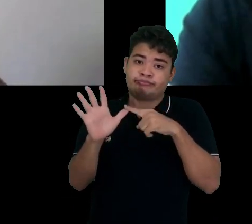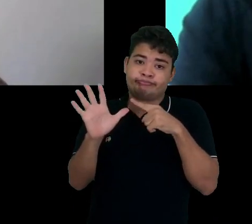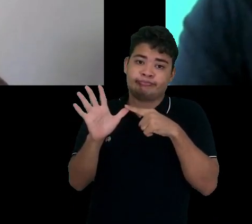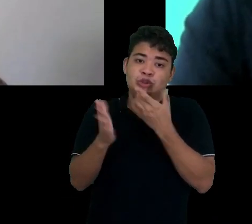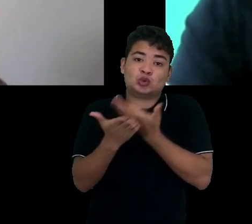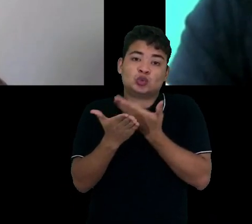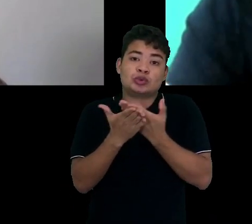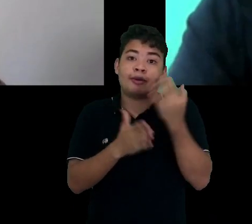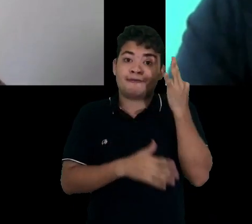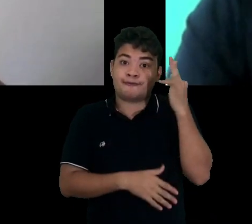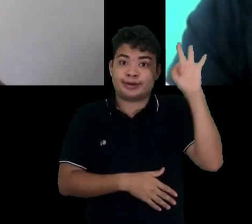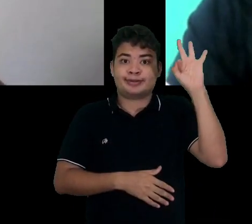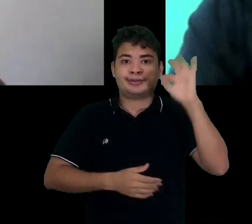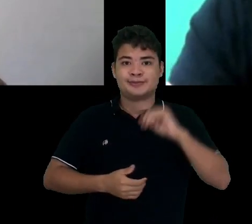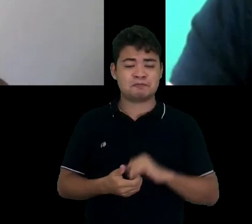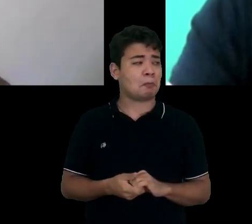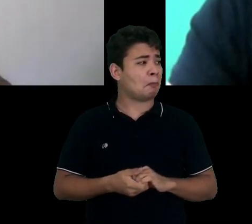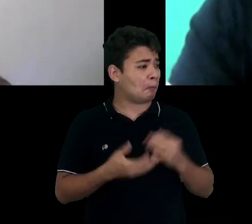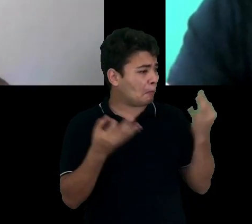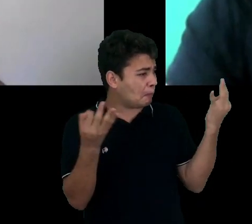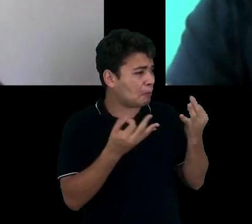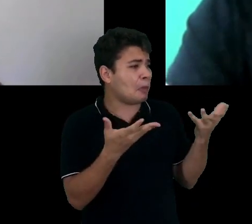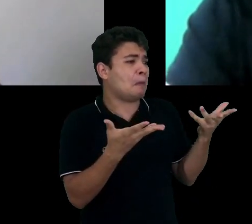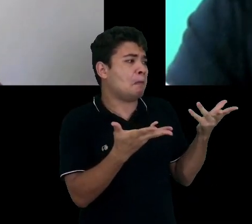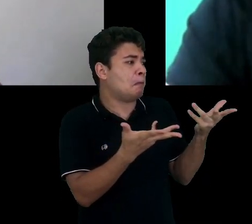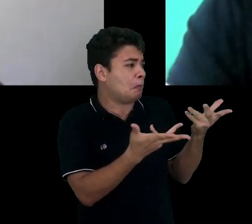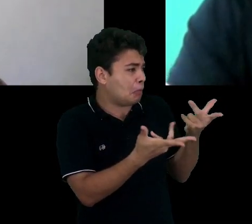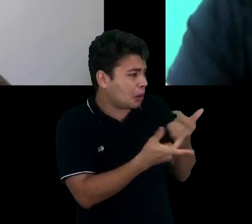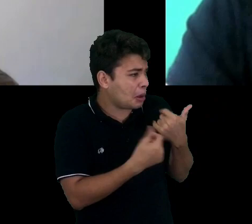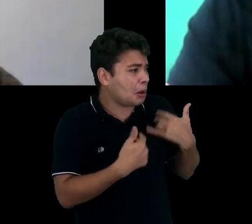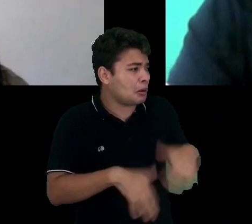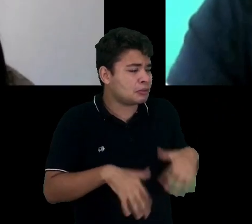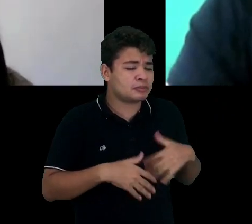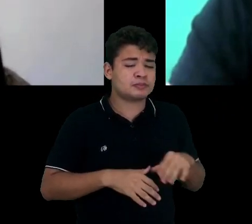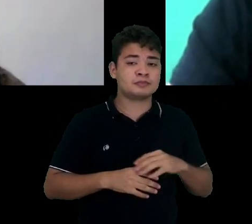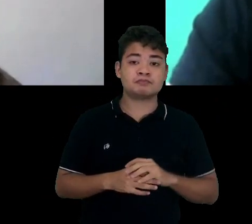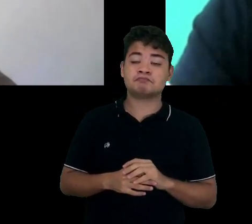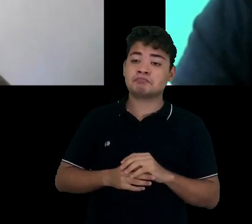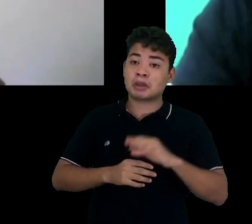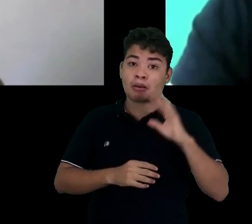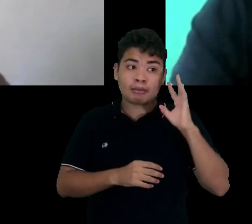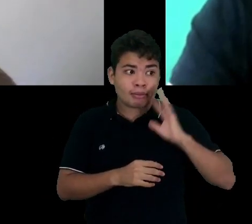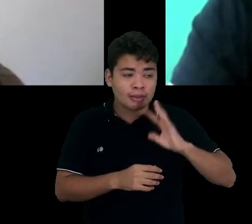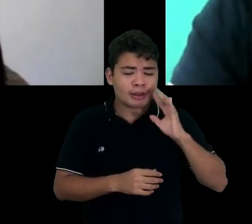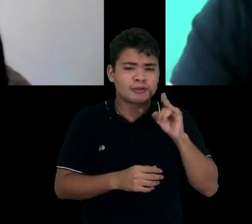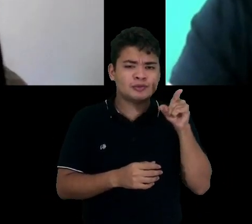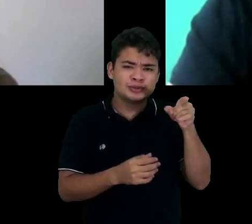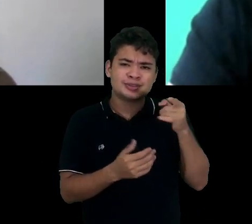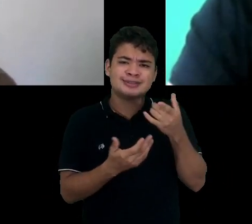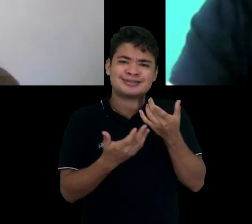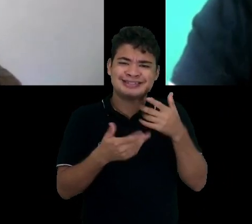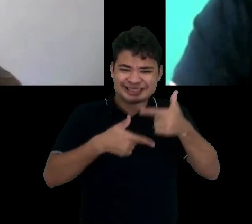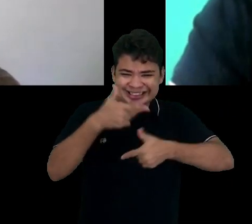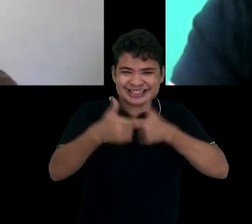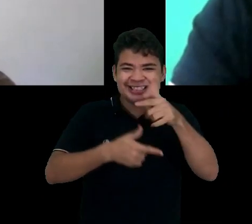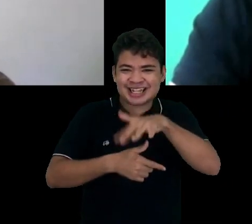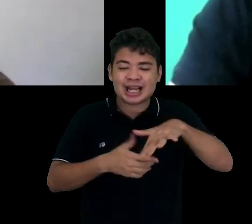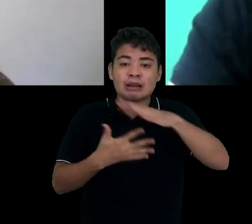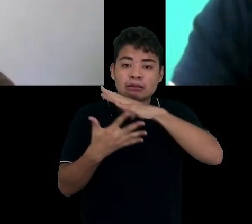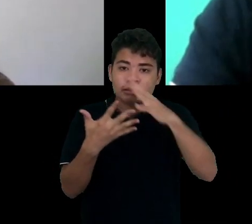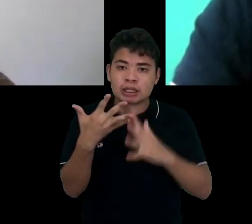francês. Perfeito, hein? Maravilha. E o legal é que o fato de você trabalhar com